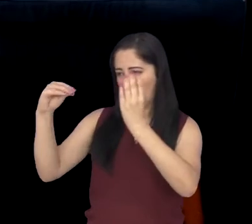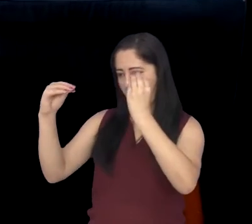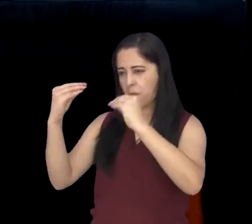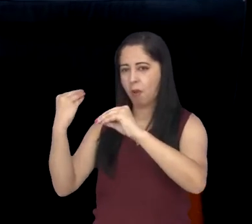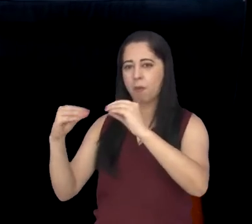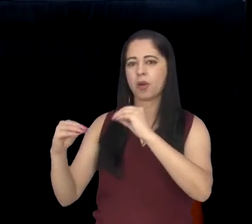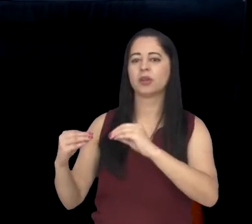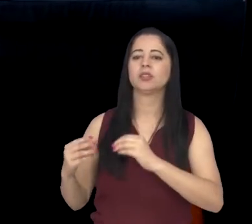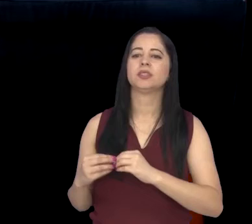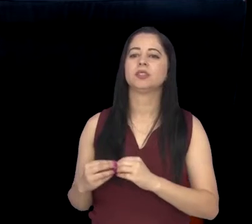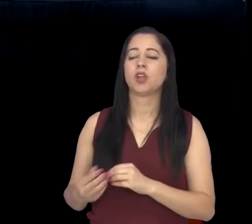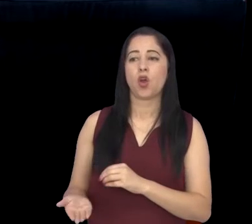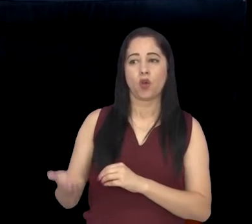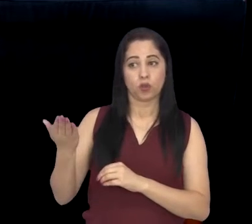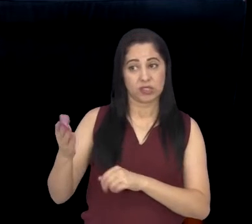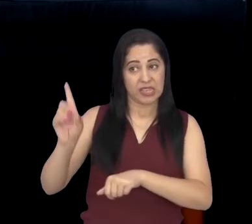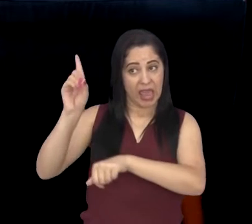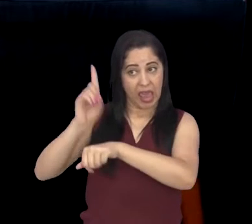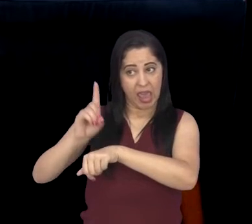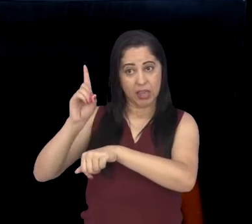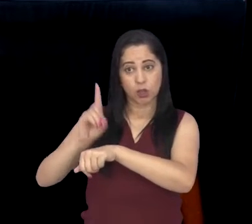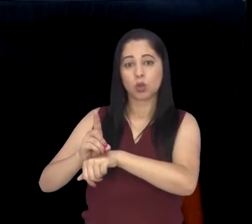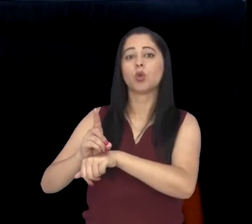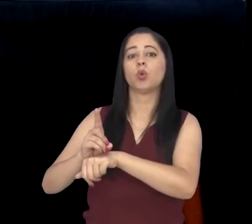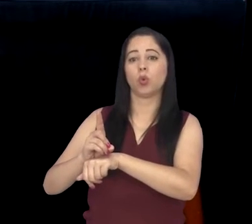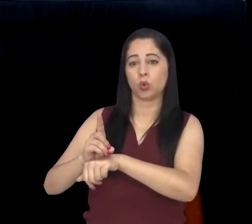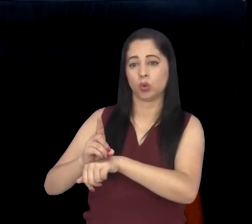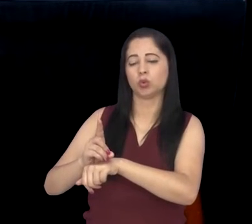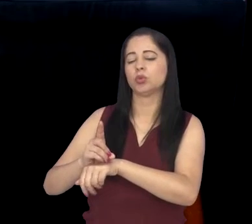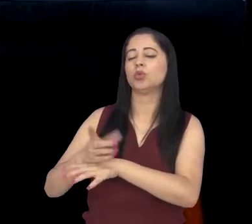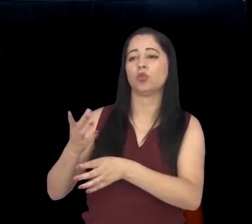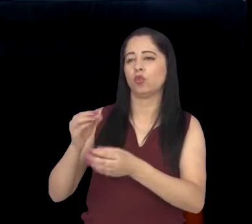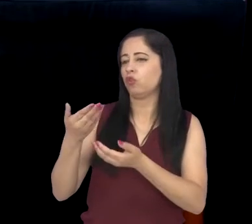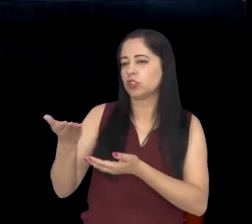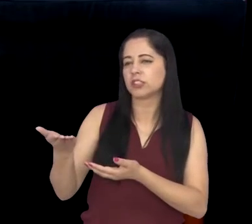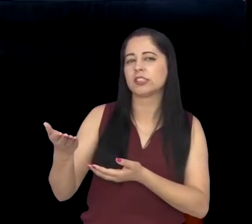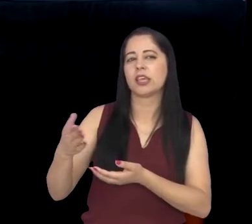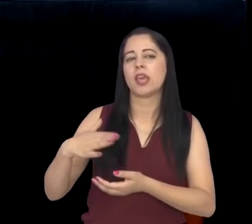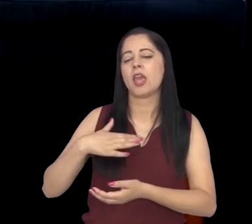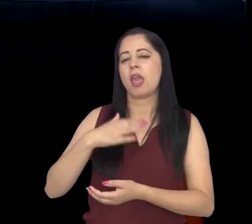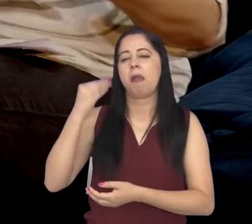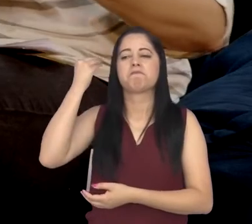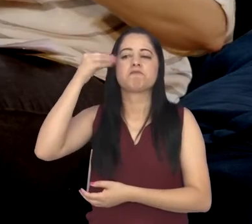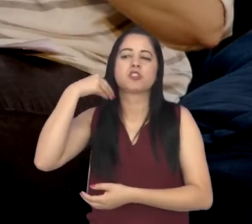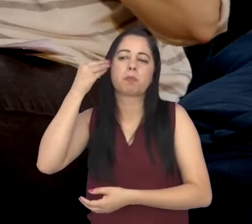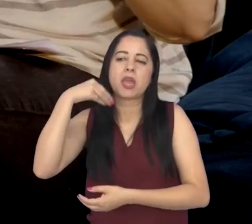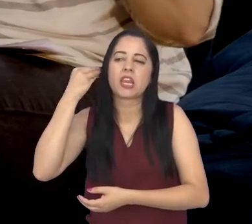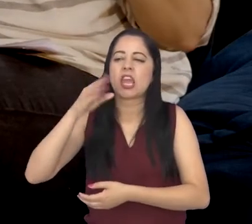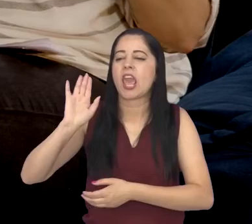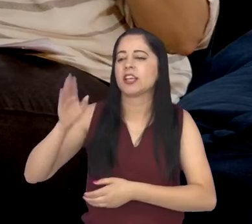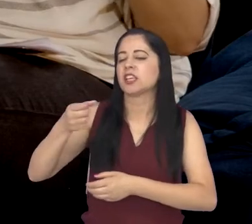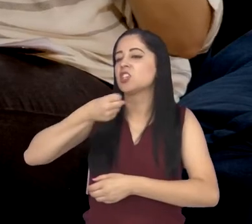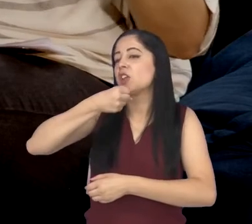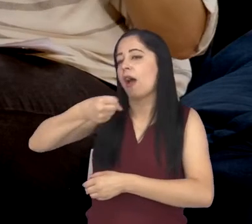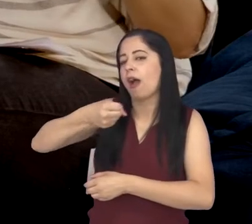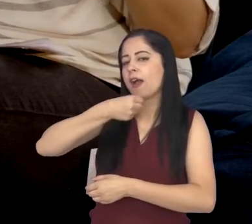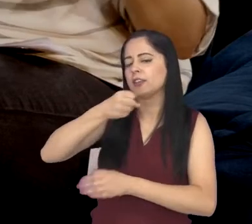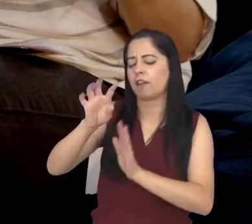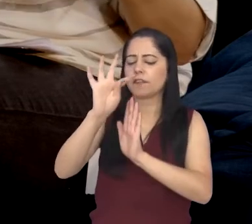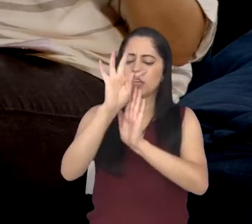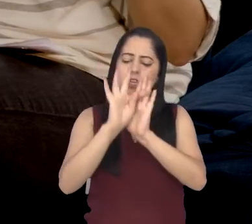época mais tranquila. E assim, você é dono de um jornalismo tão arrojado, descolado, com textos,